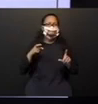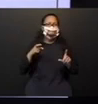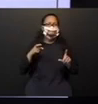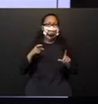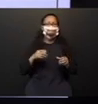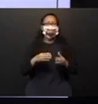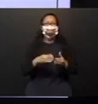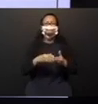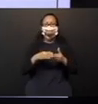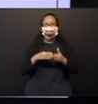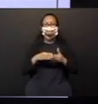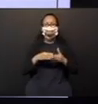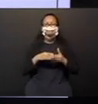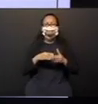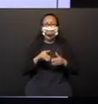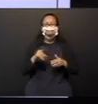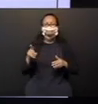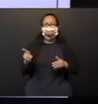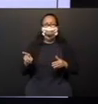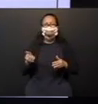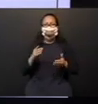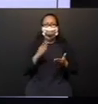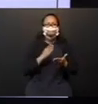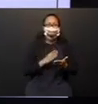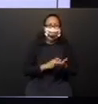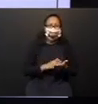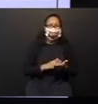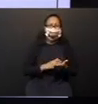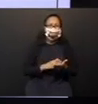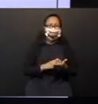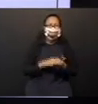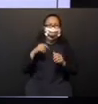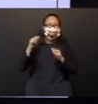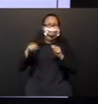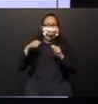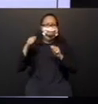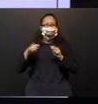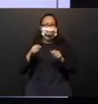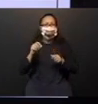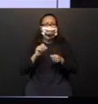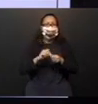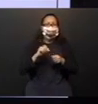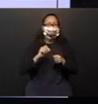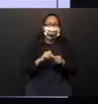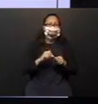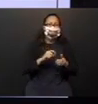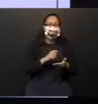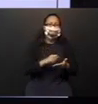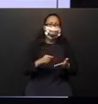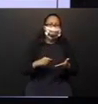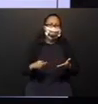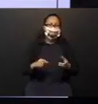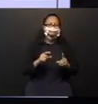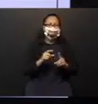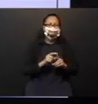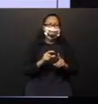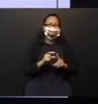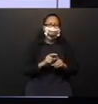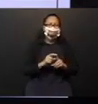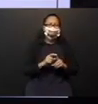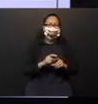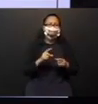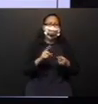pausem e façam essa escrita. Porque cada palavra aqui apresentada no quadro, esse X tem um